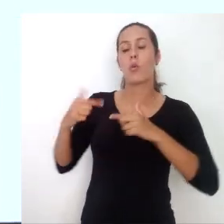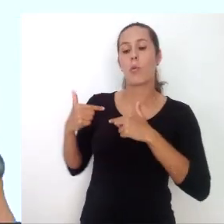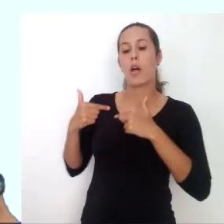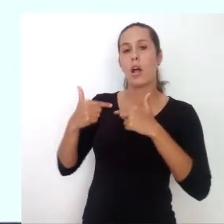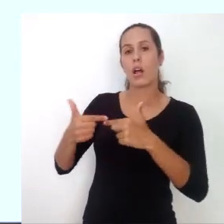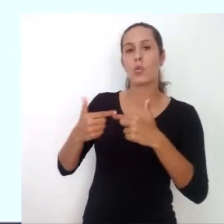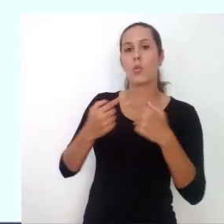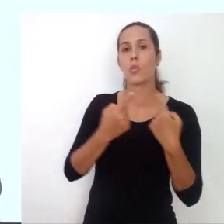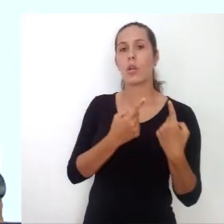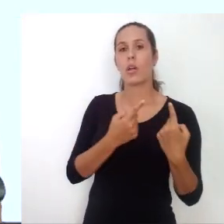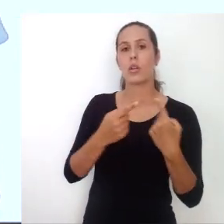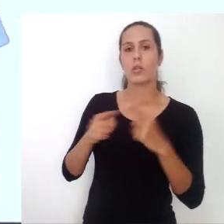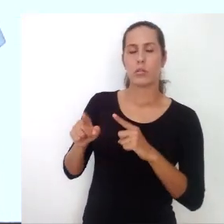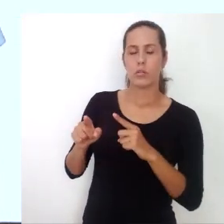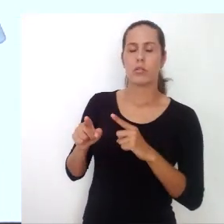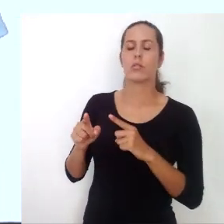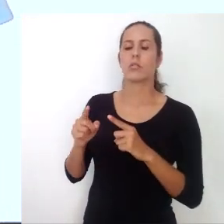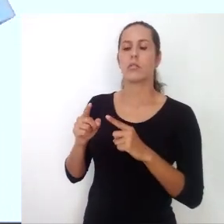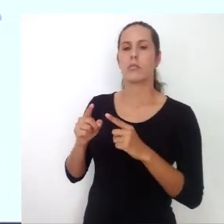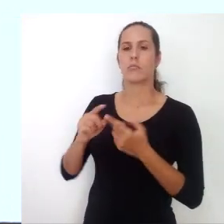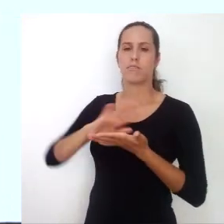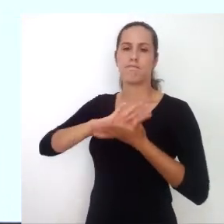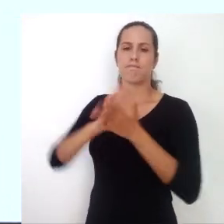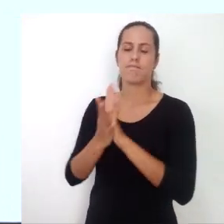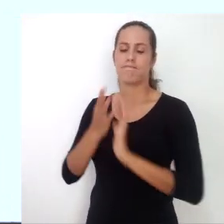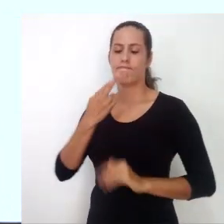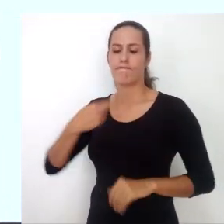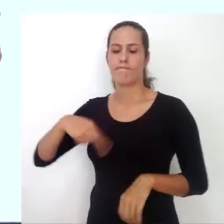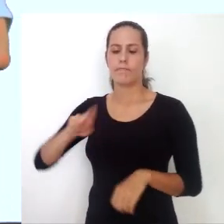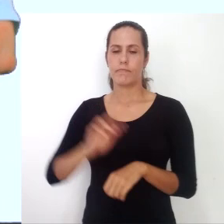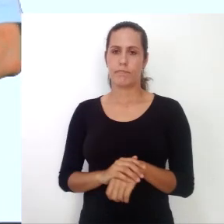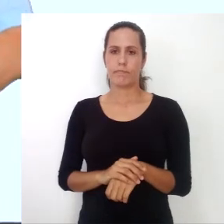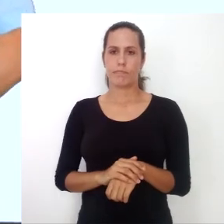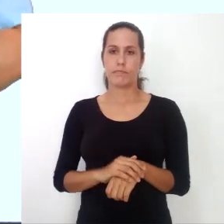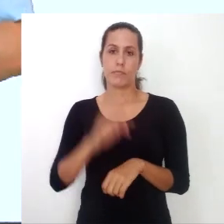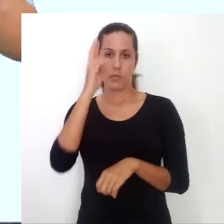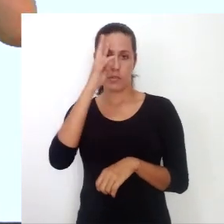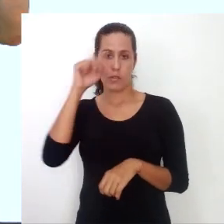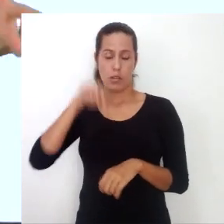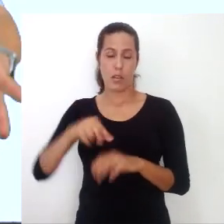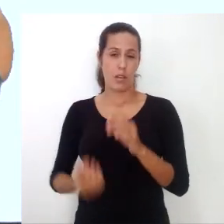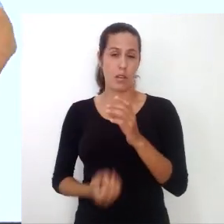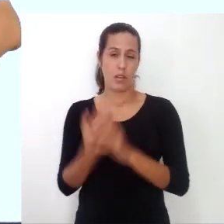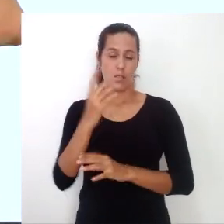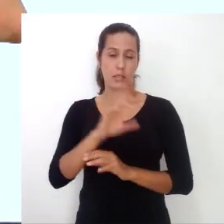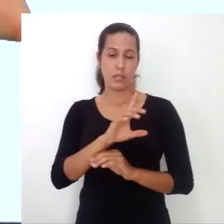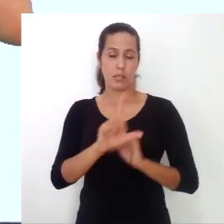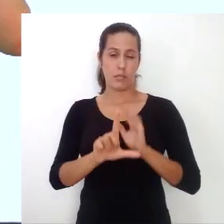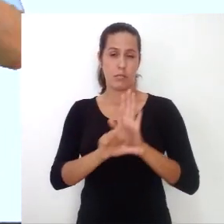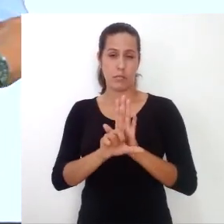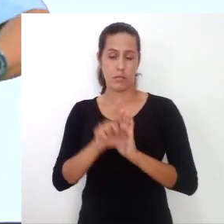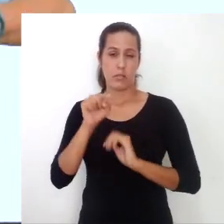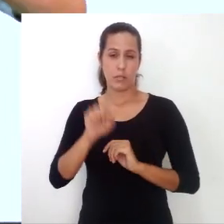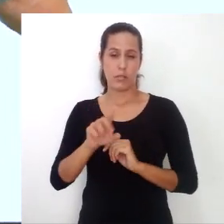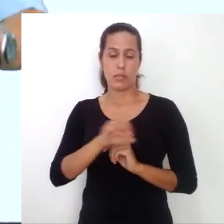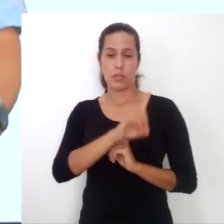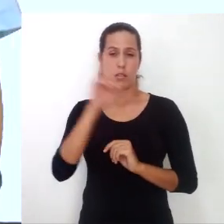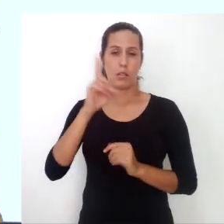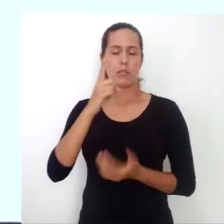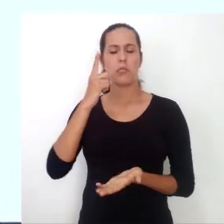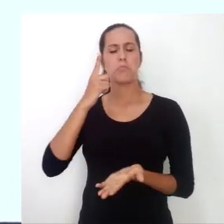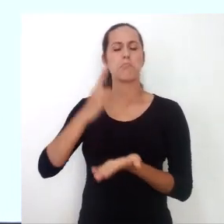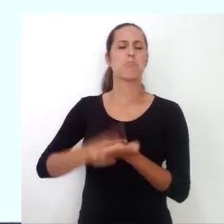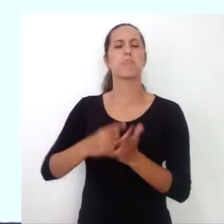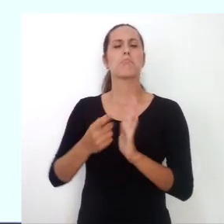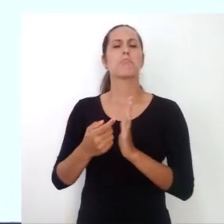a intolerância religiosa. Lembrar que esse dia foi constituído, foi instaurado, foi colocado